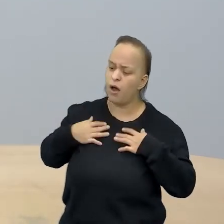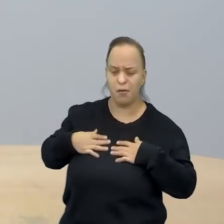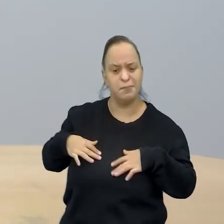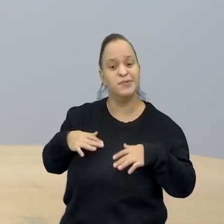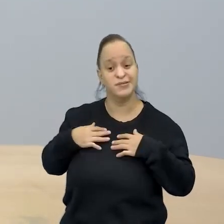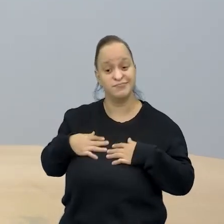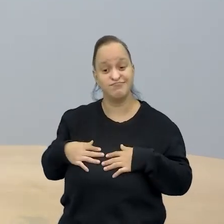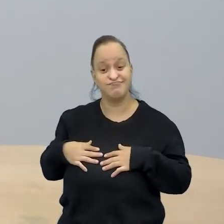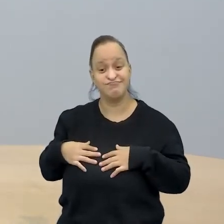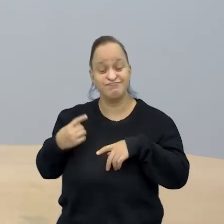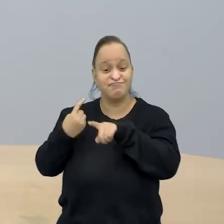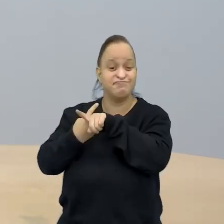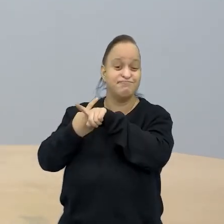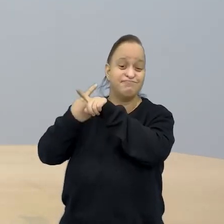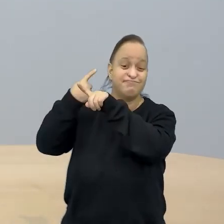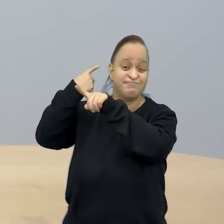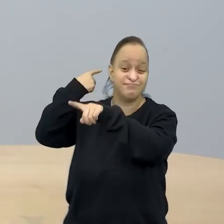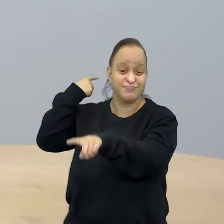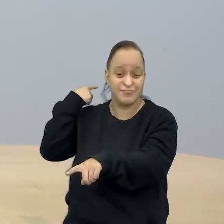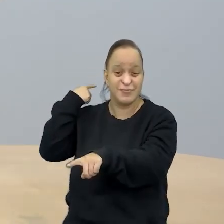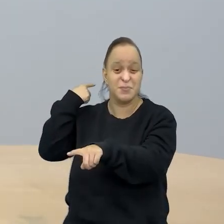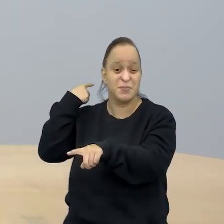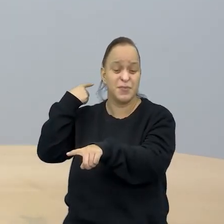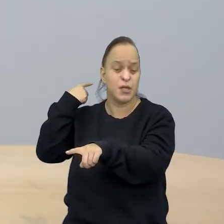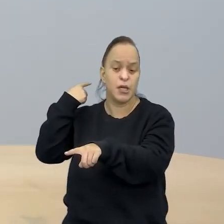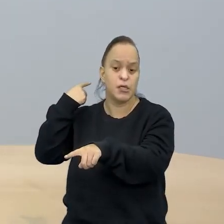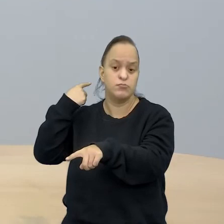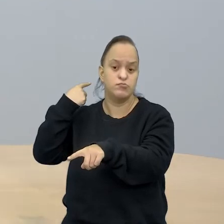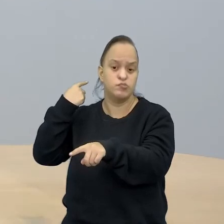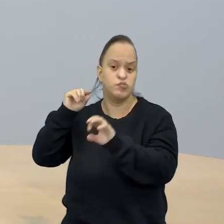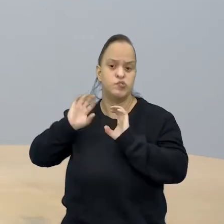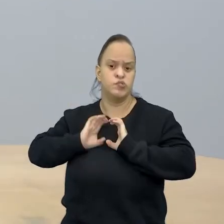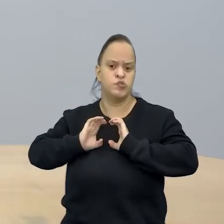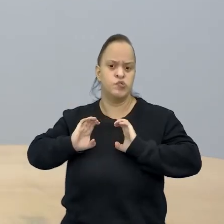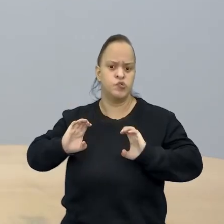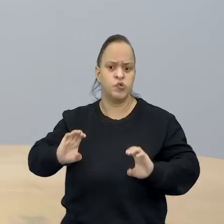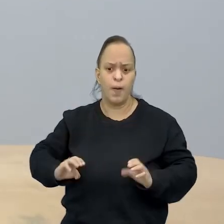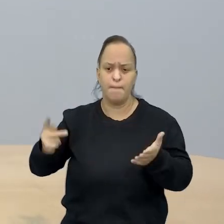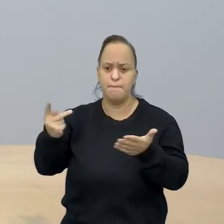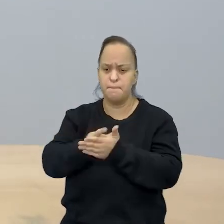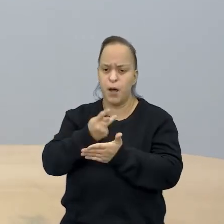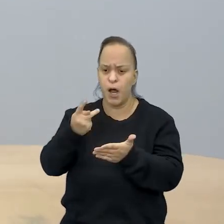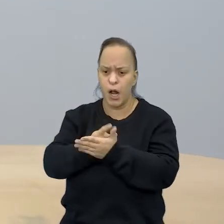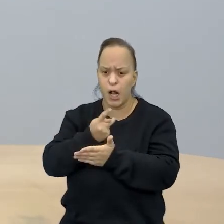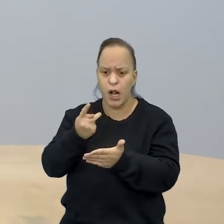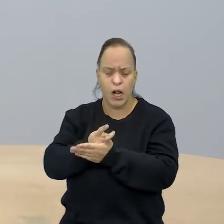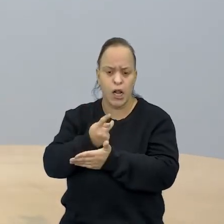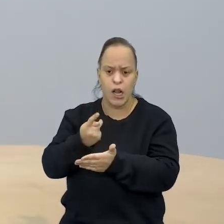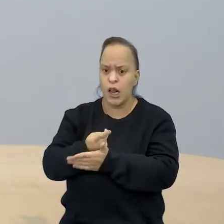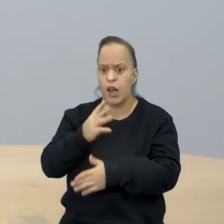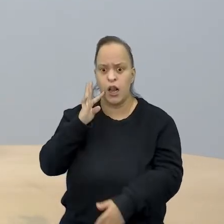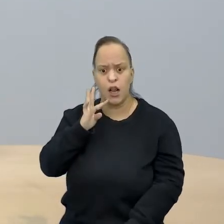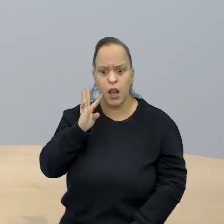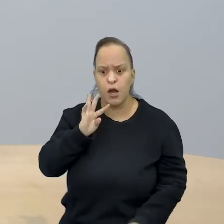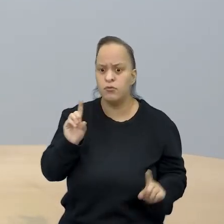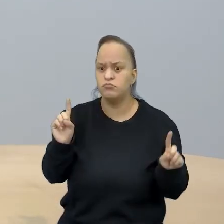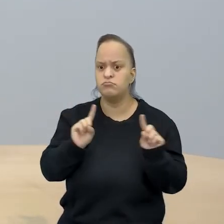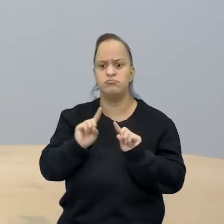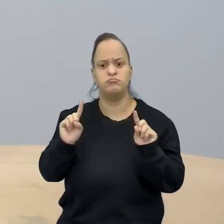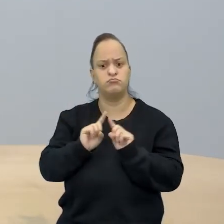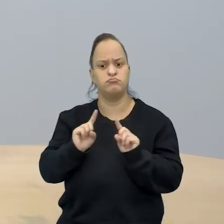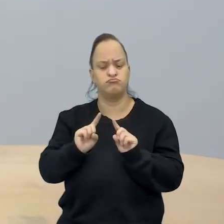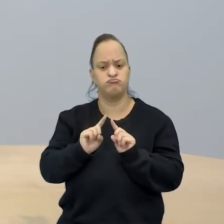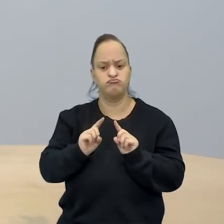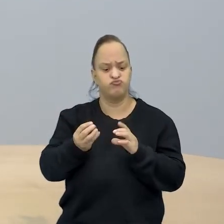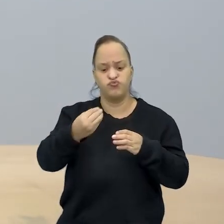não tiveram condutas, né, consideradas apropriadas ou adequadas ou aceitas ou legais dentro de uma